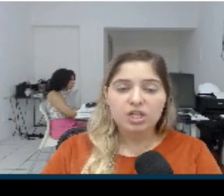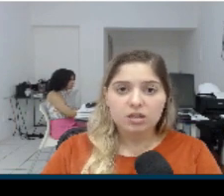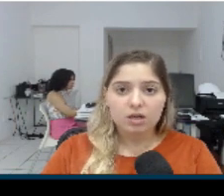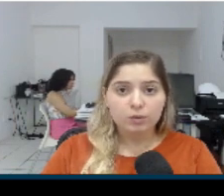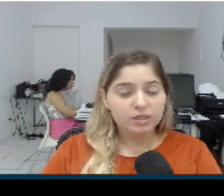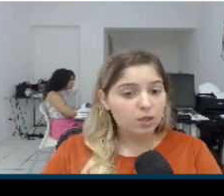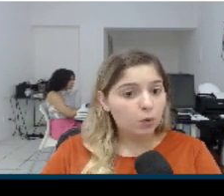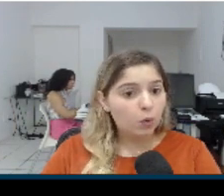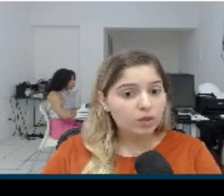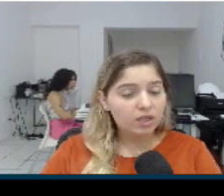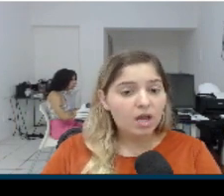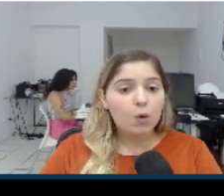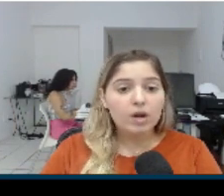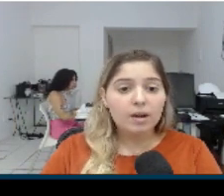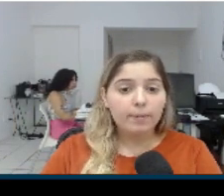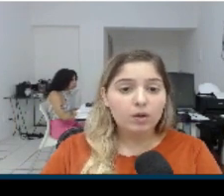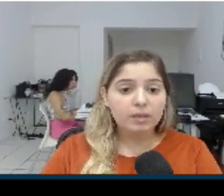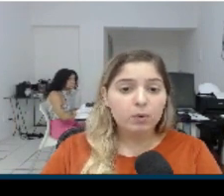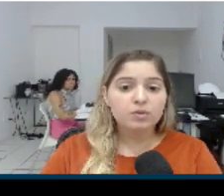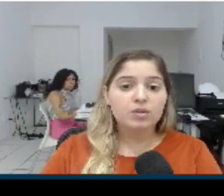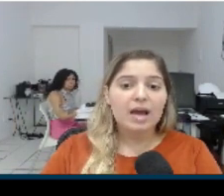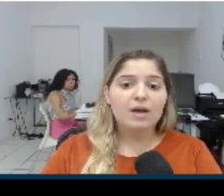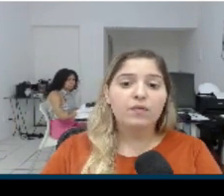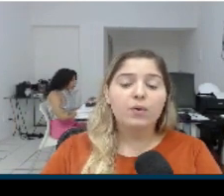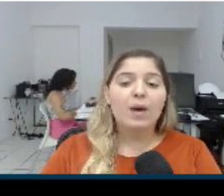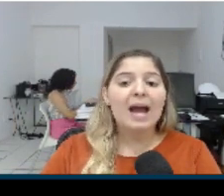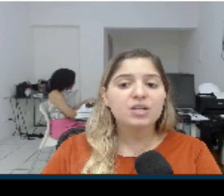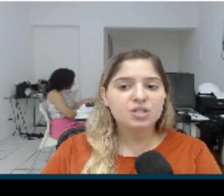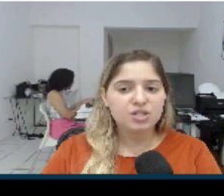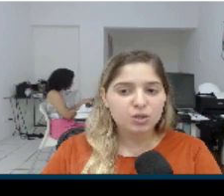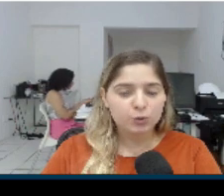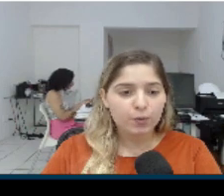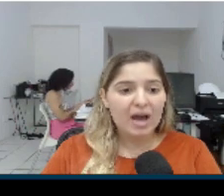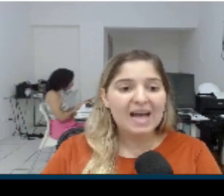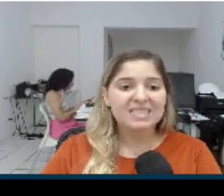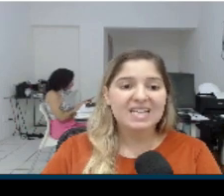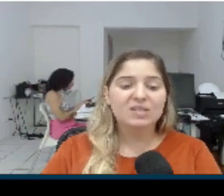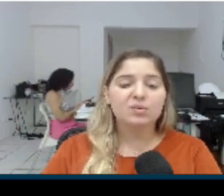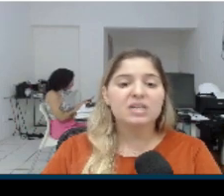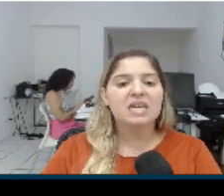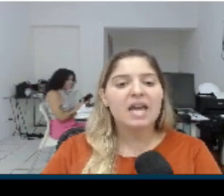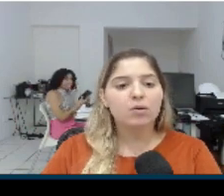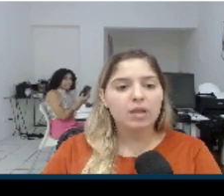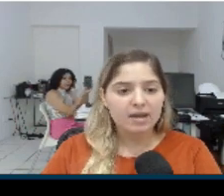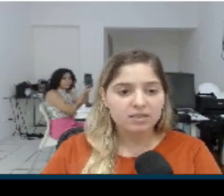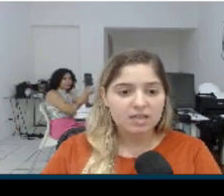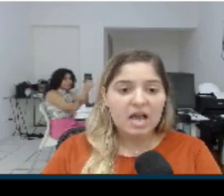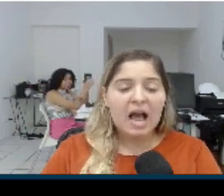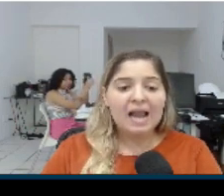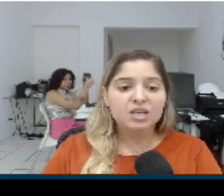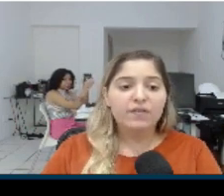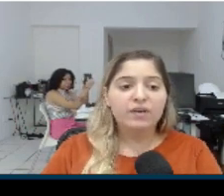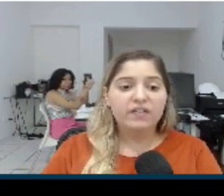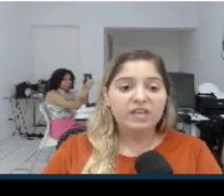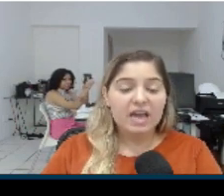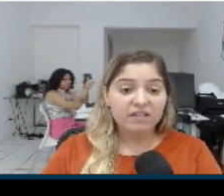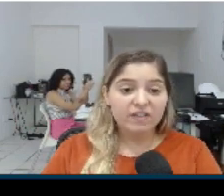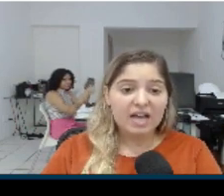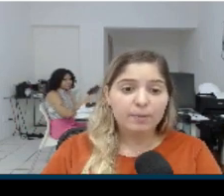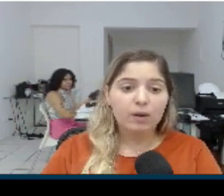como Anitta, Luciano Huck, William Bonner e Bolsonaro foram atingidos por acessos irregulares. A lista